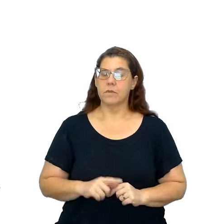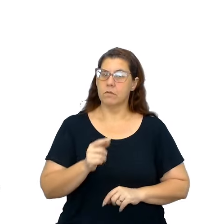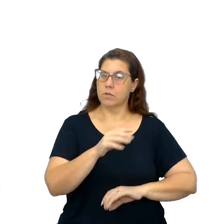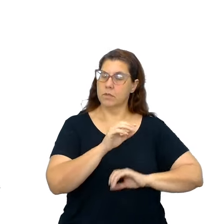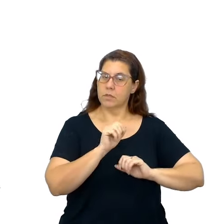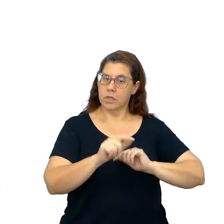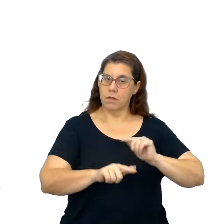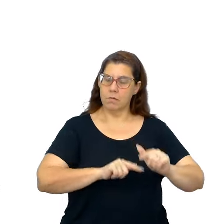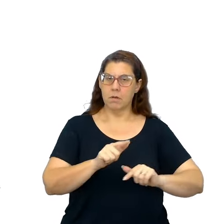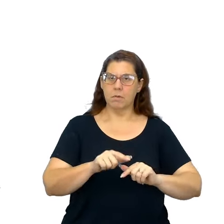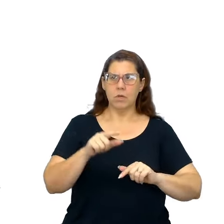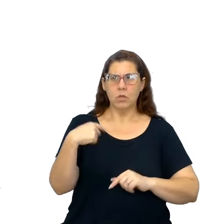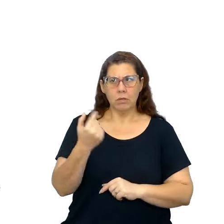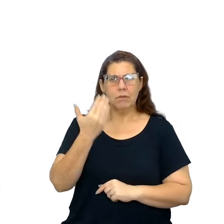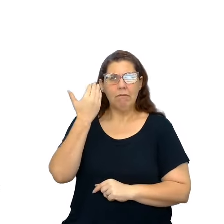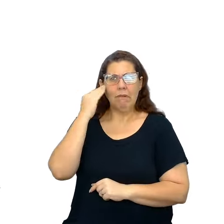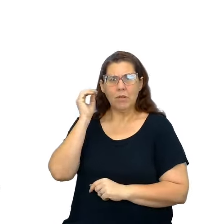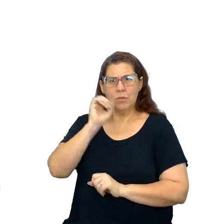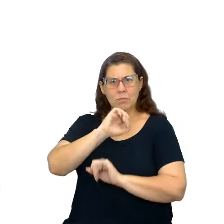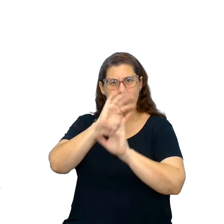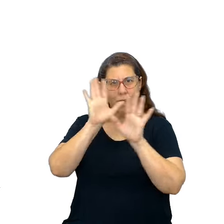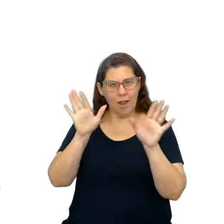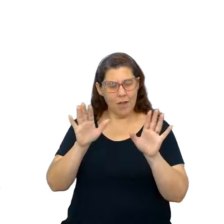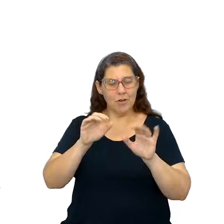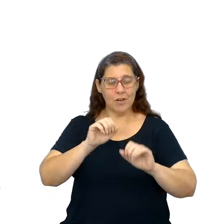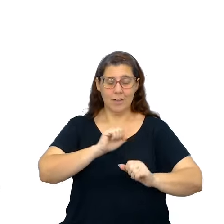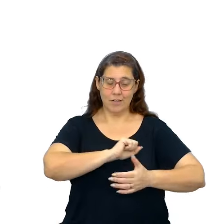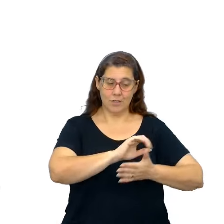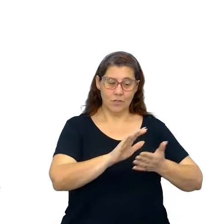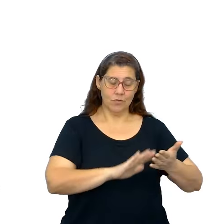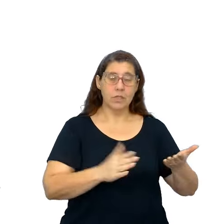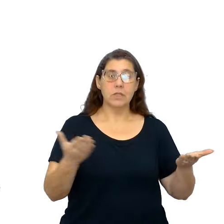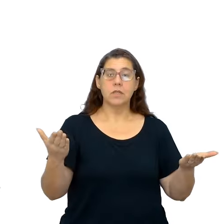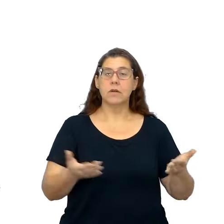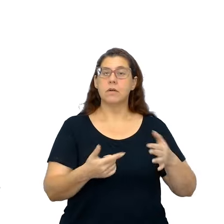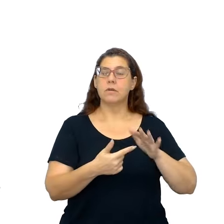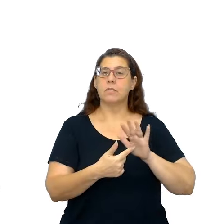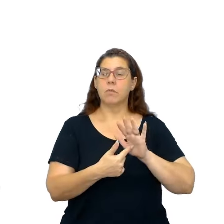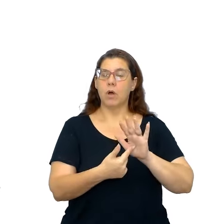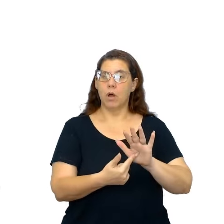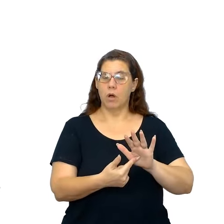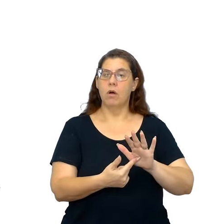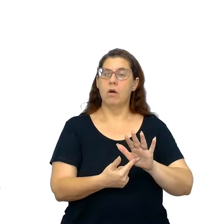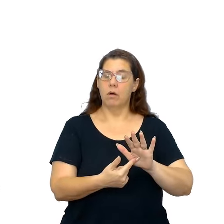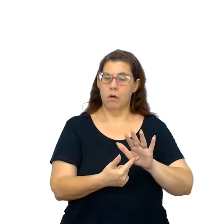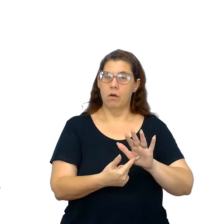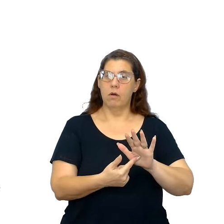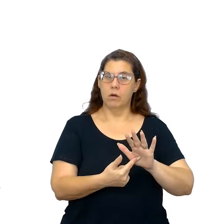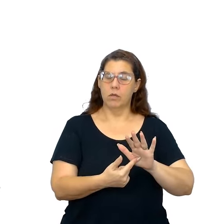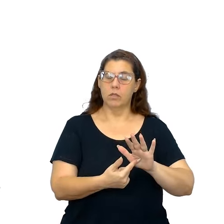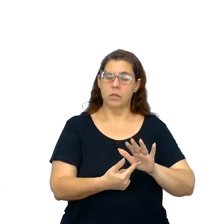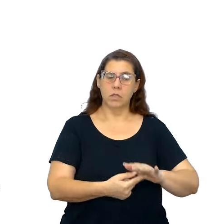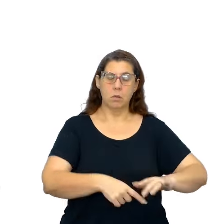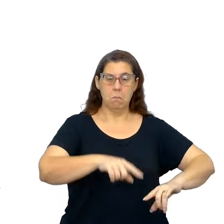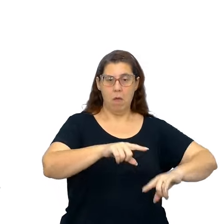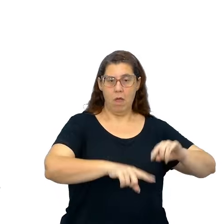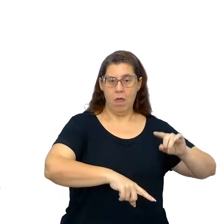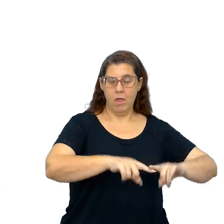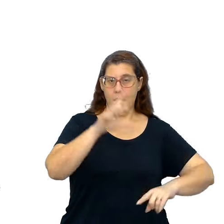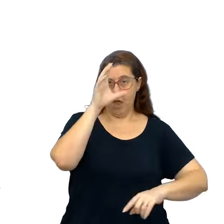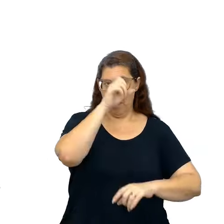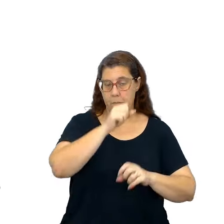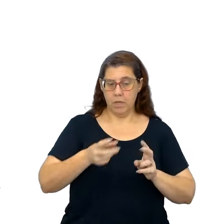porque faz mais sentido nas nossas atividades. E agora, trazendo, então, o material Aprender Sempre que